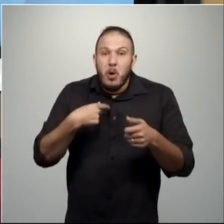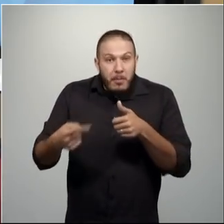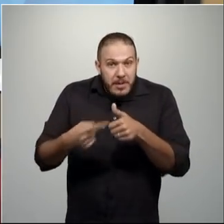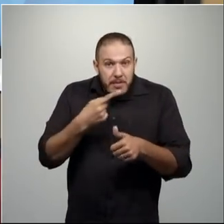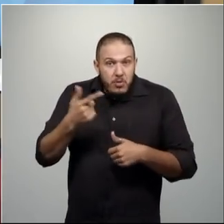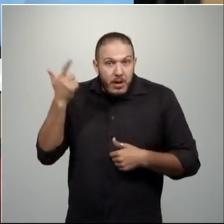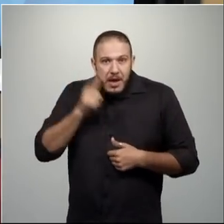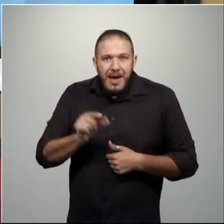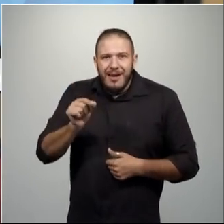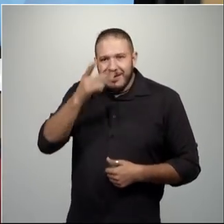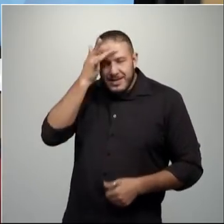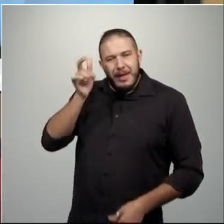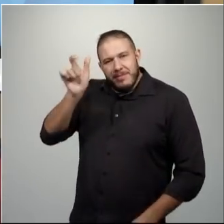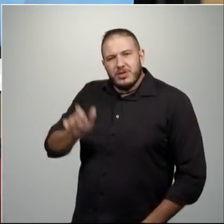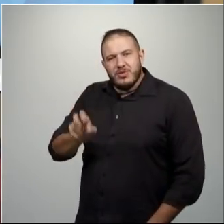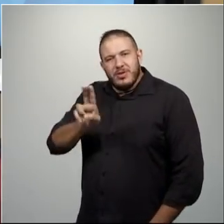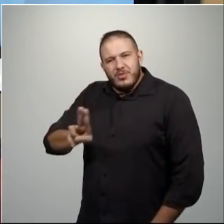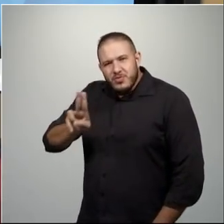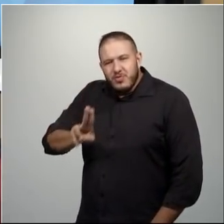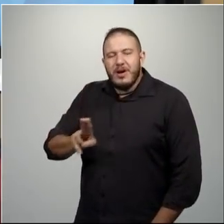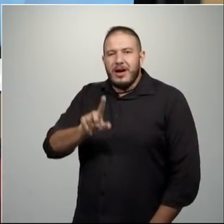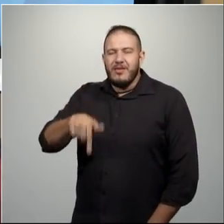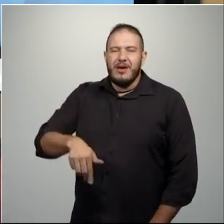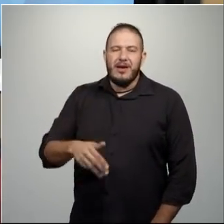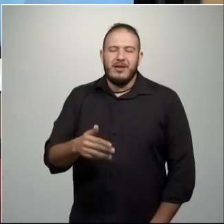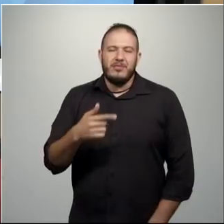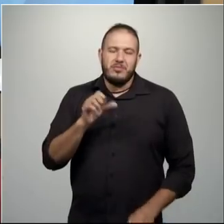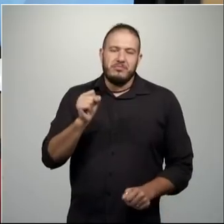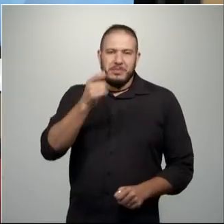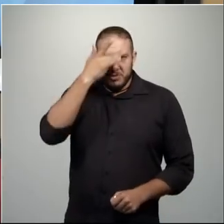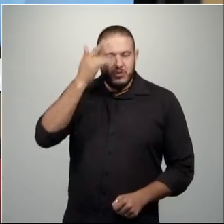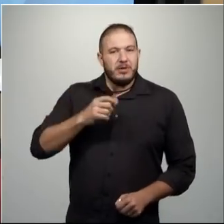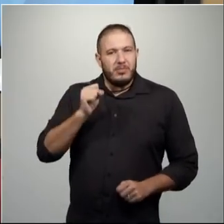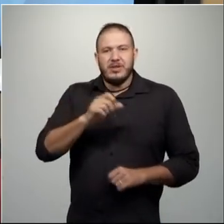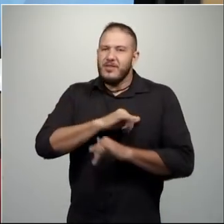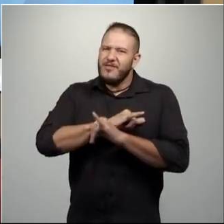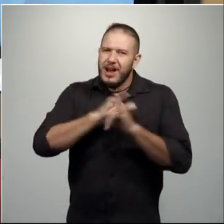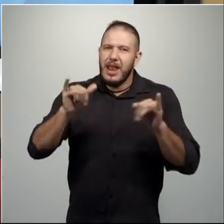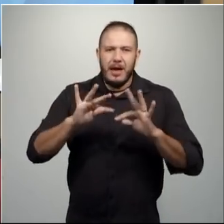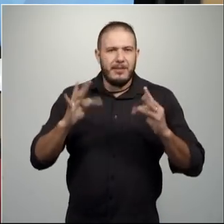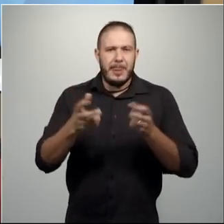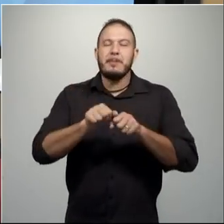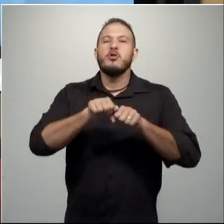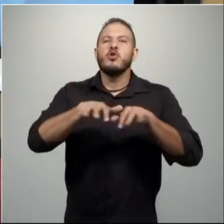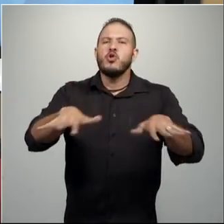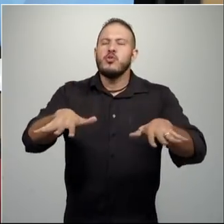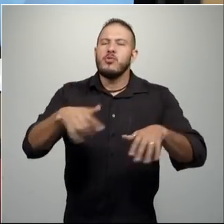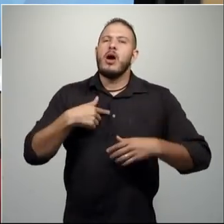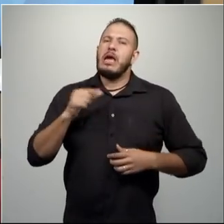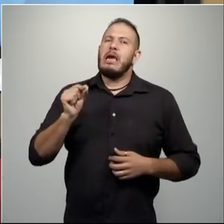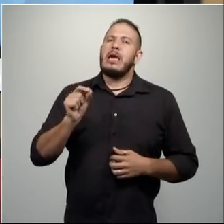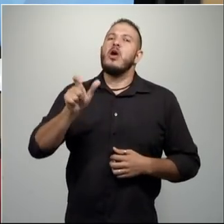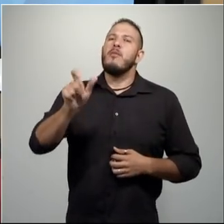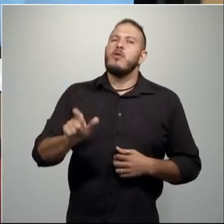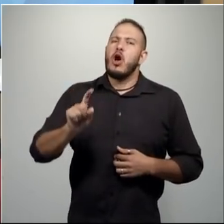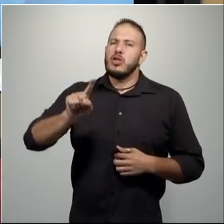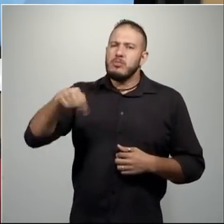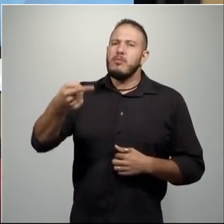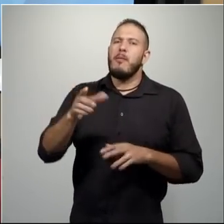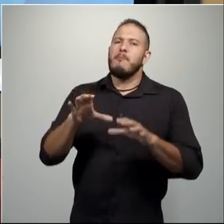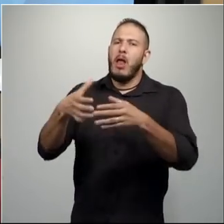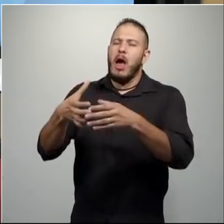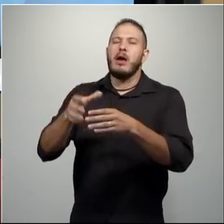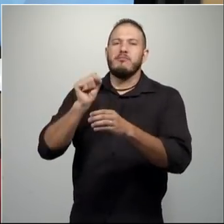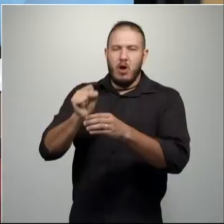usuário minerador que pode colocar o ovo pode dizer para o resto da rede quem é o próximo bloco a ser